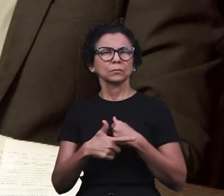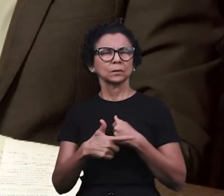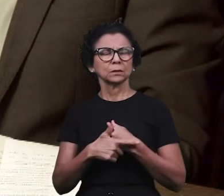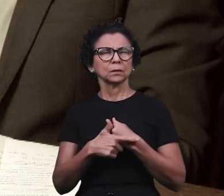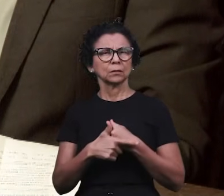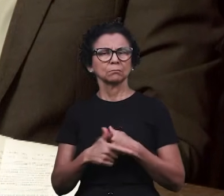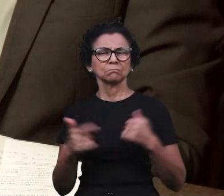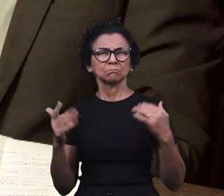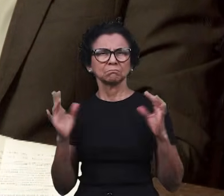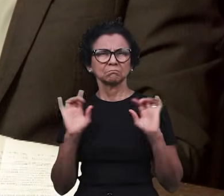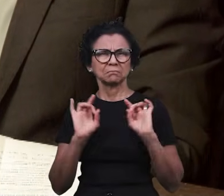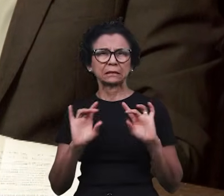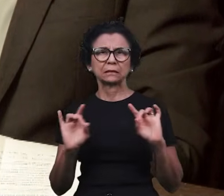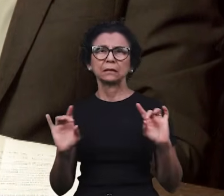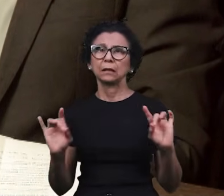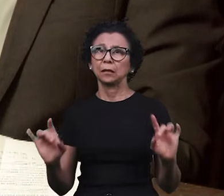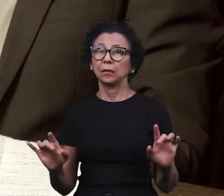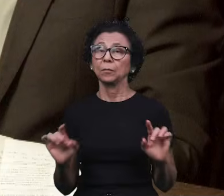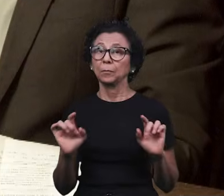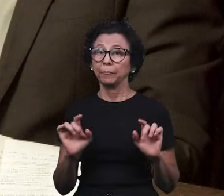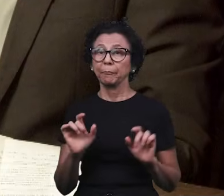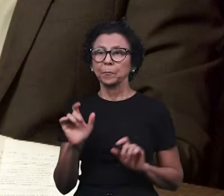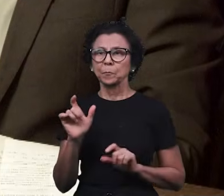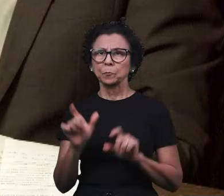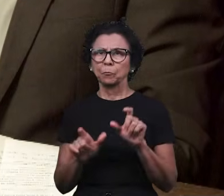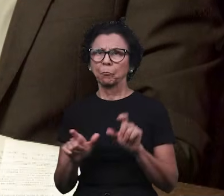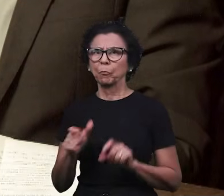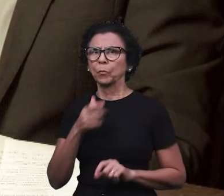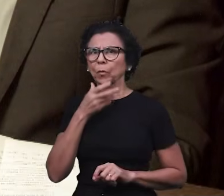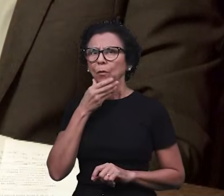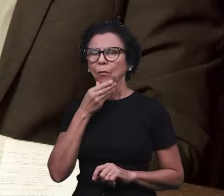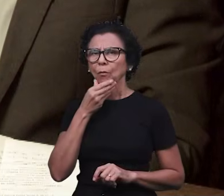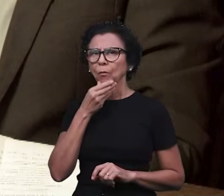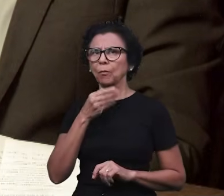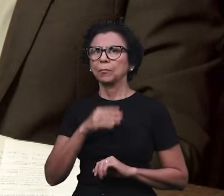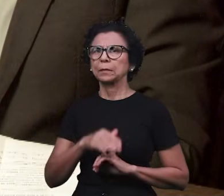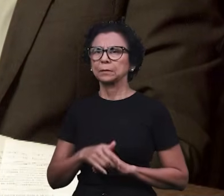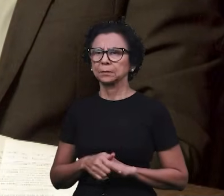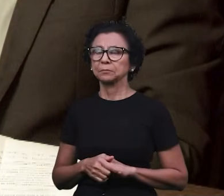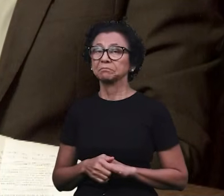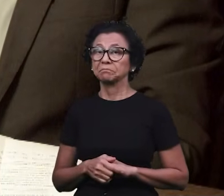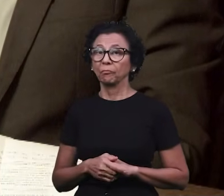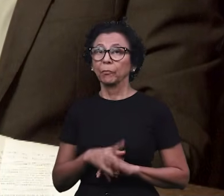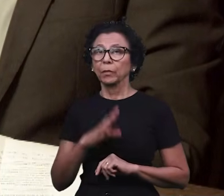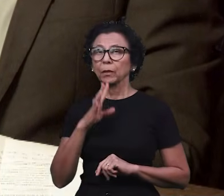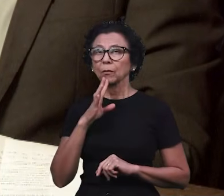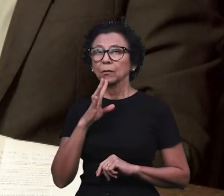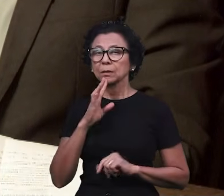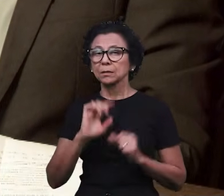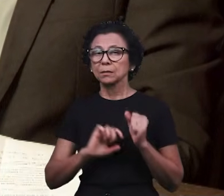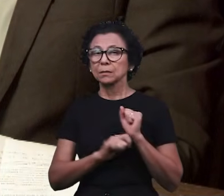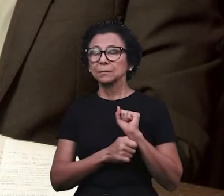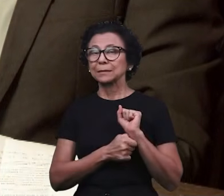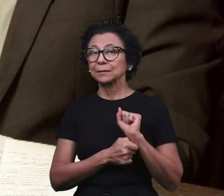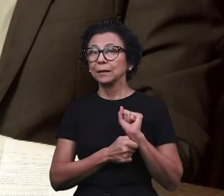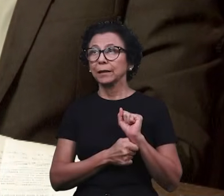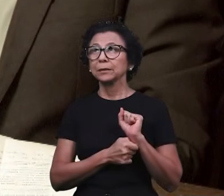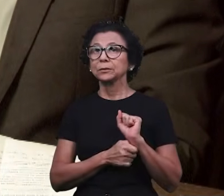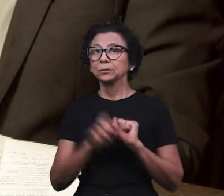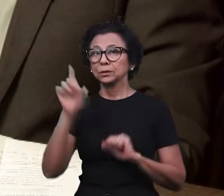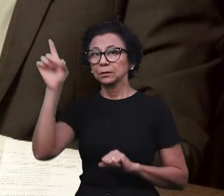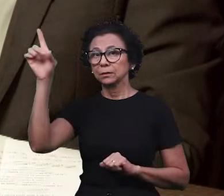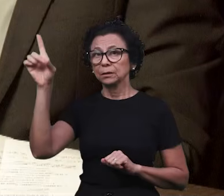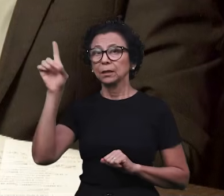Você imagina que a escolha desses homens foi para que eles pudessem conhecer mistérios e ver